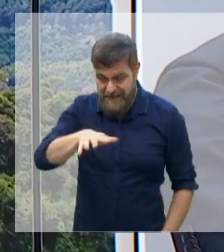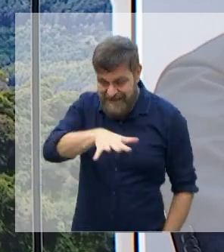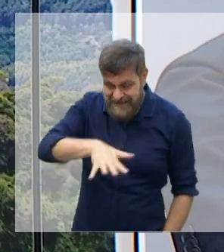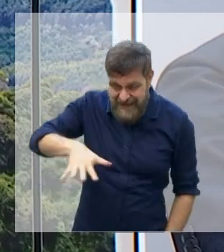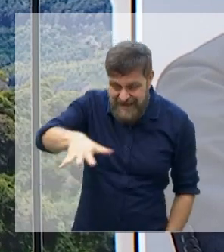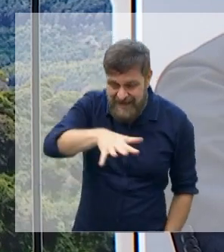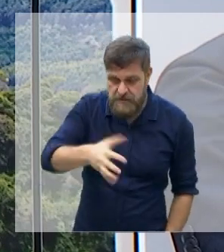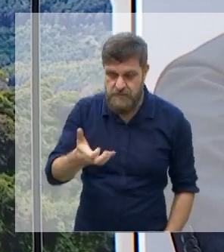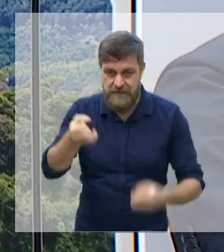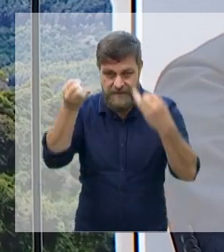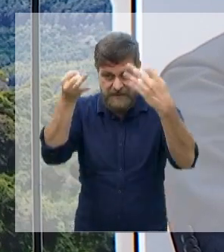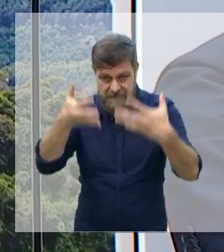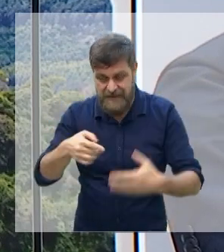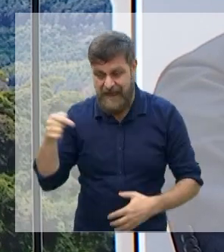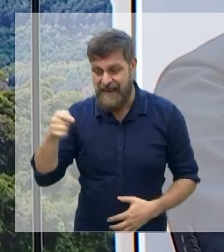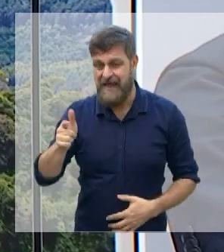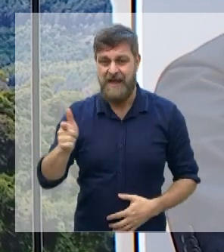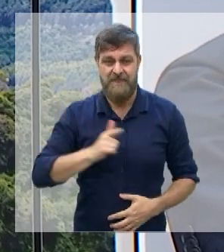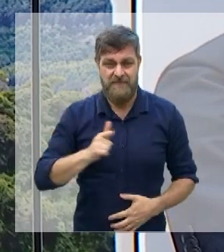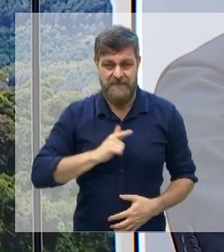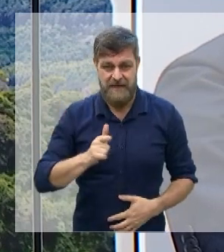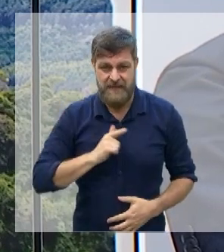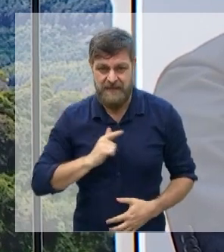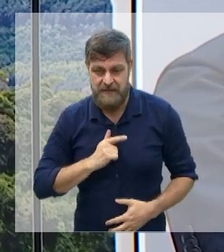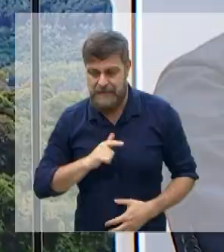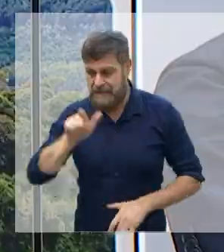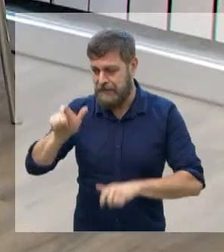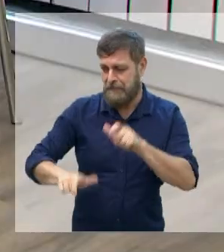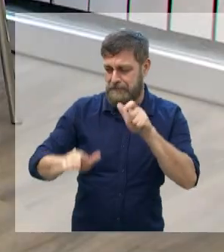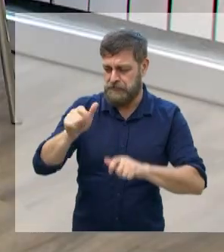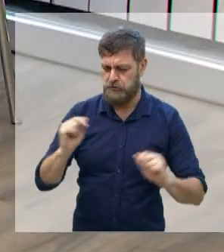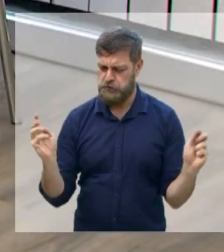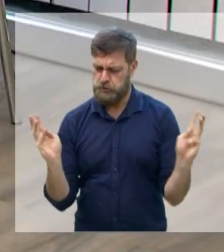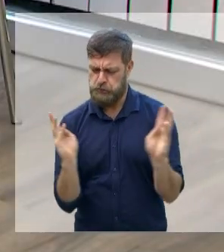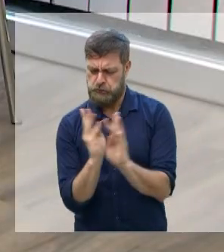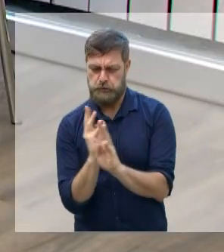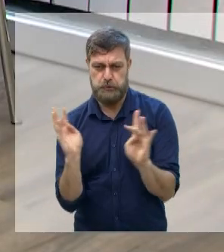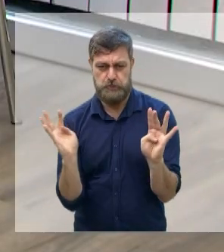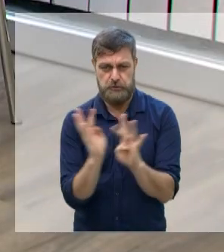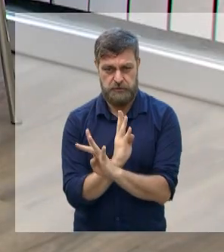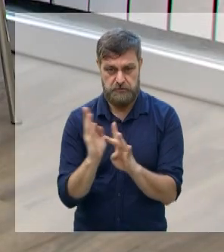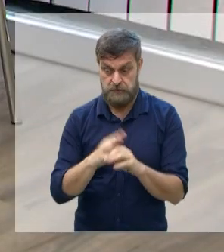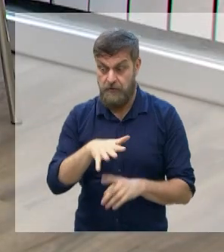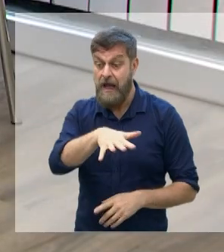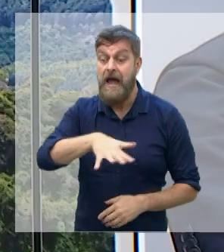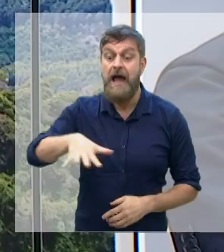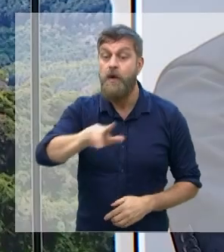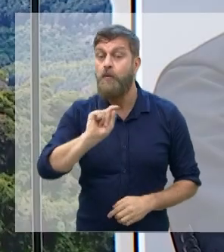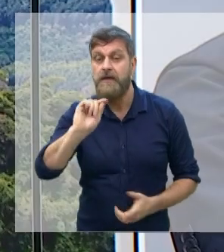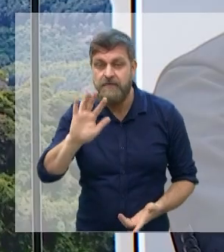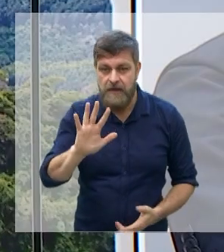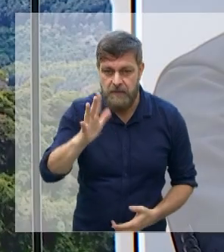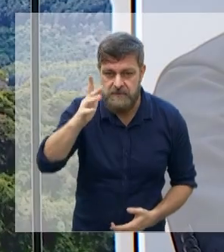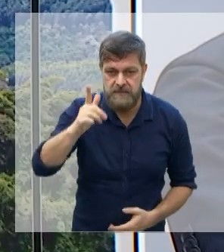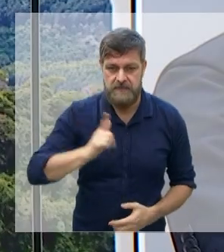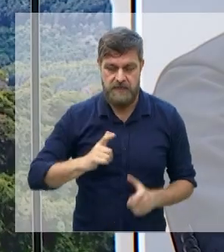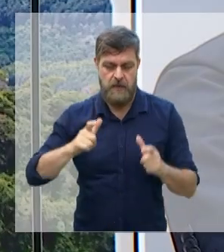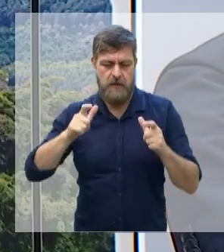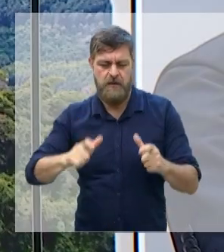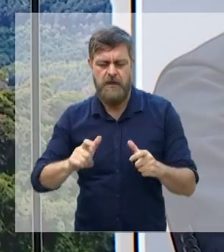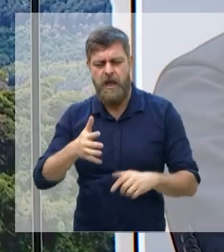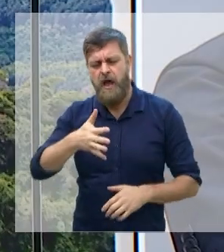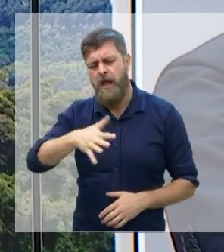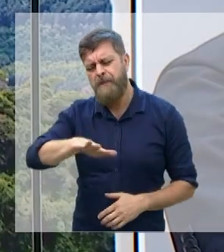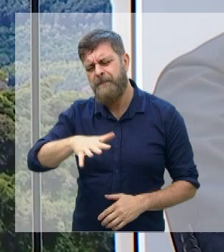explicar para todos nós vamos ter um grande complexo de passageiros que ver o que vai acontecer naquela região num espaço de aproximadamente